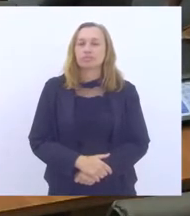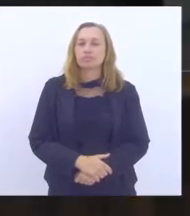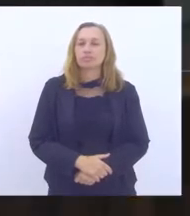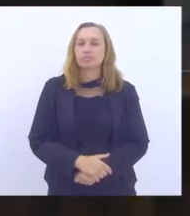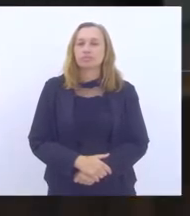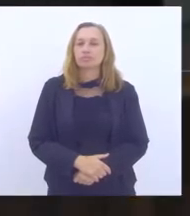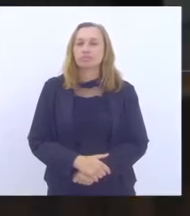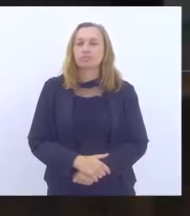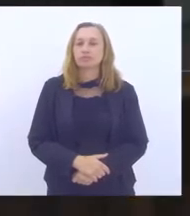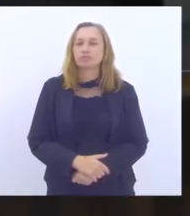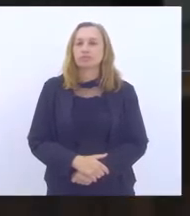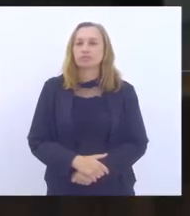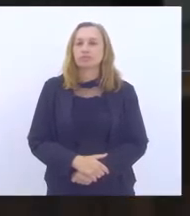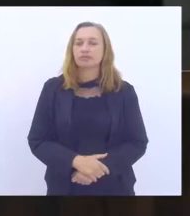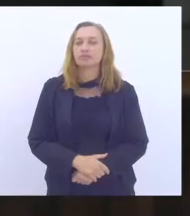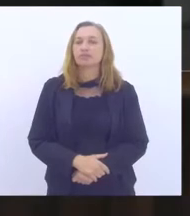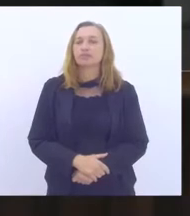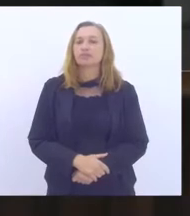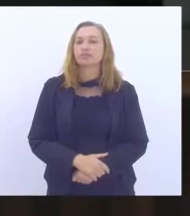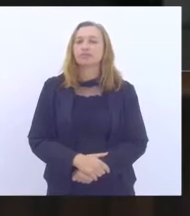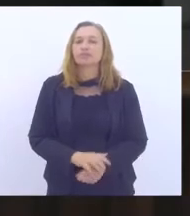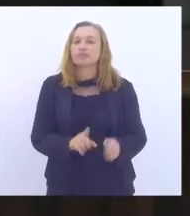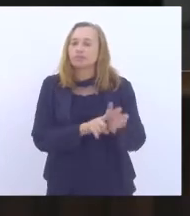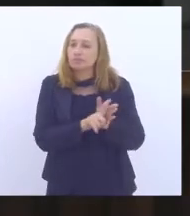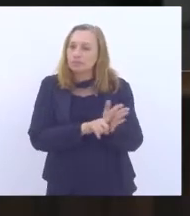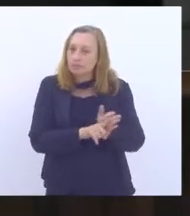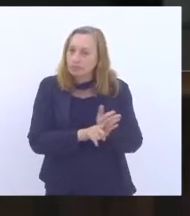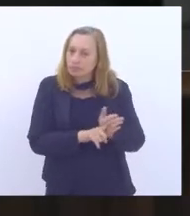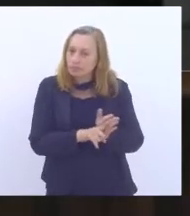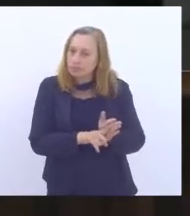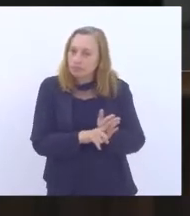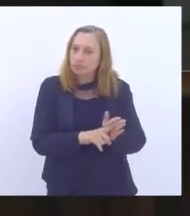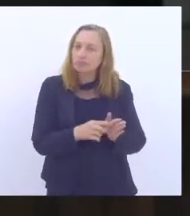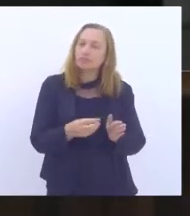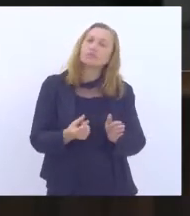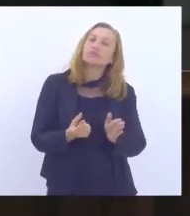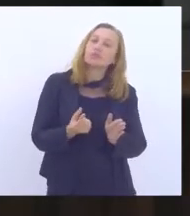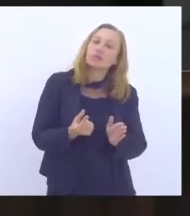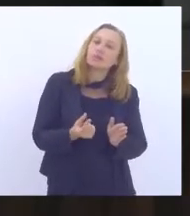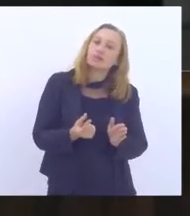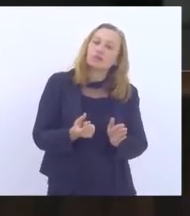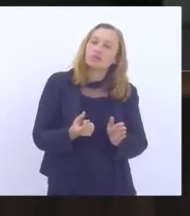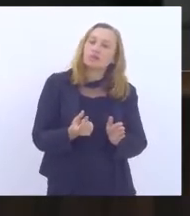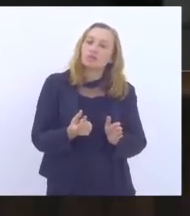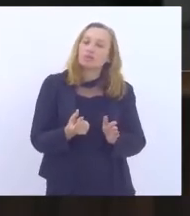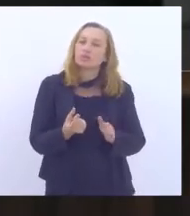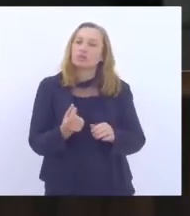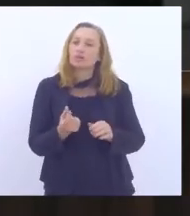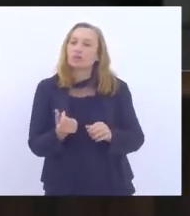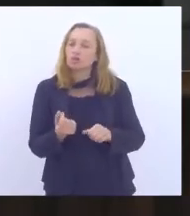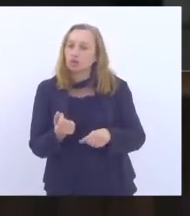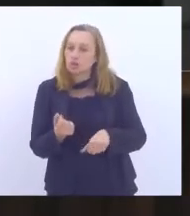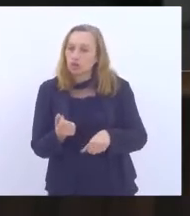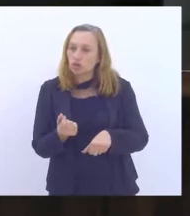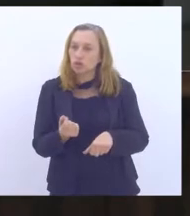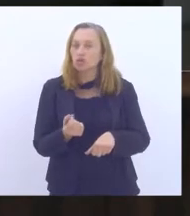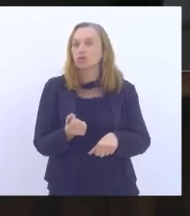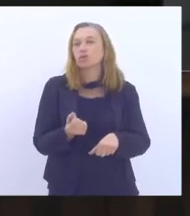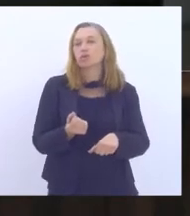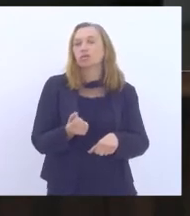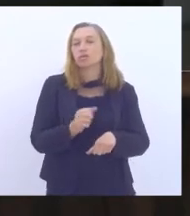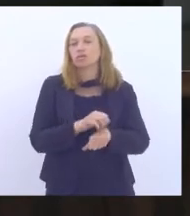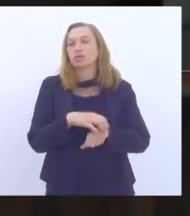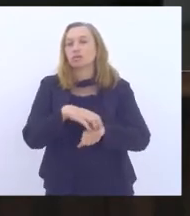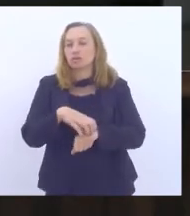e a gente nós fazemos busca ativa nós dávamos a passagem por paciente e também dava muito uma cesta básica